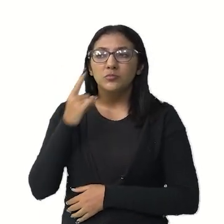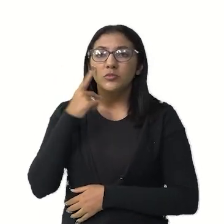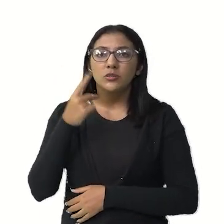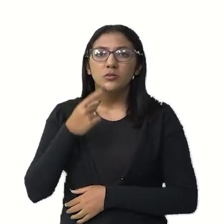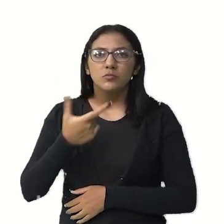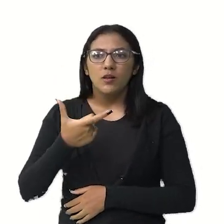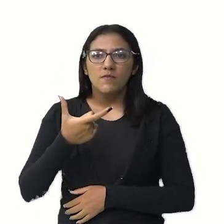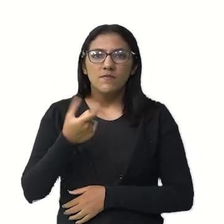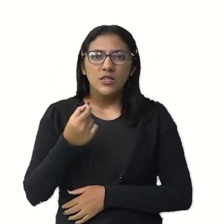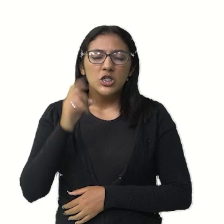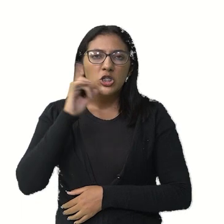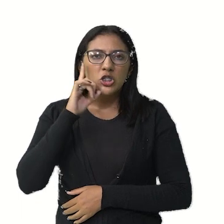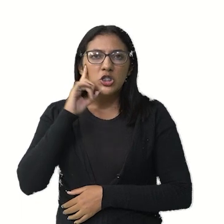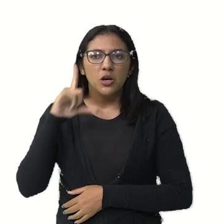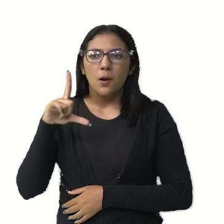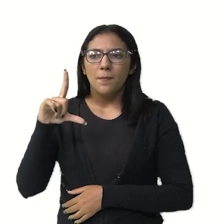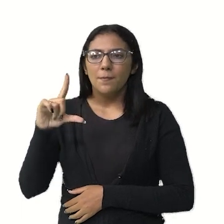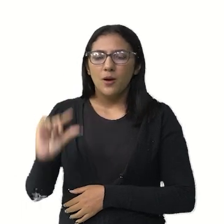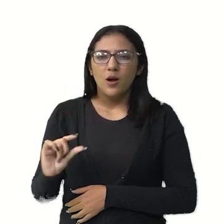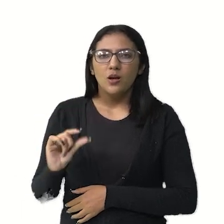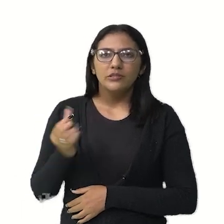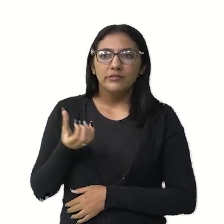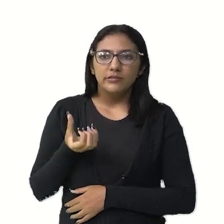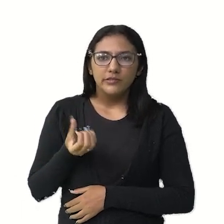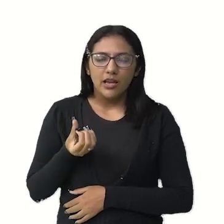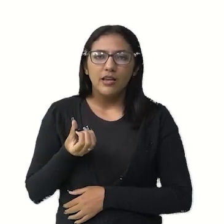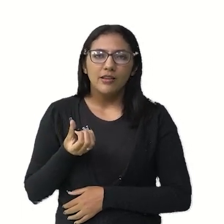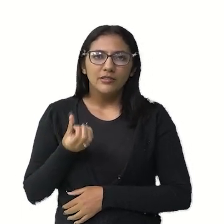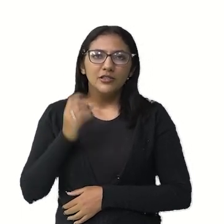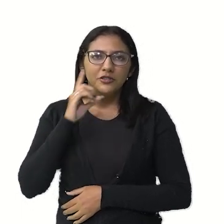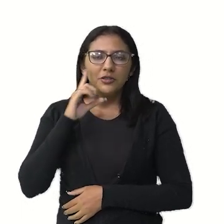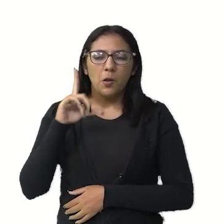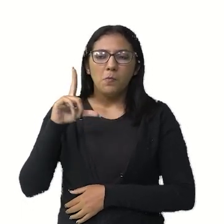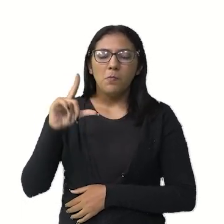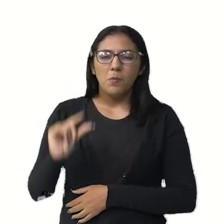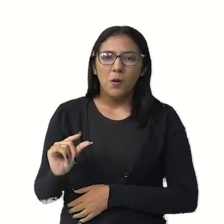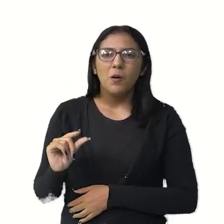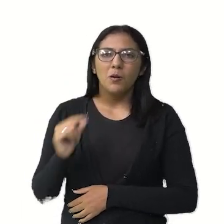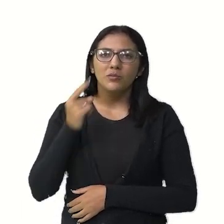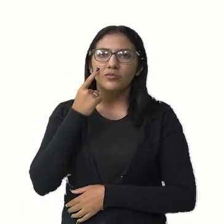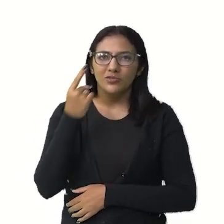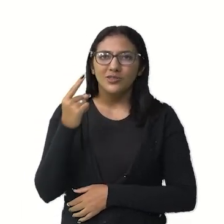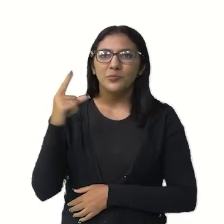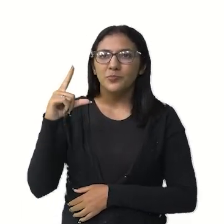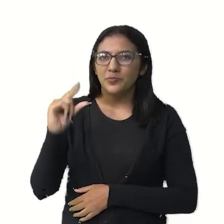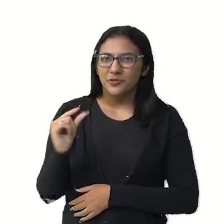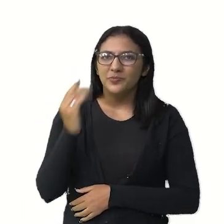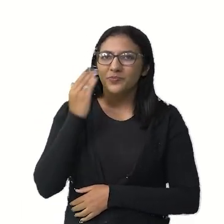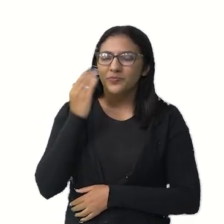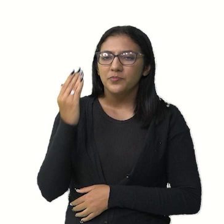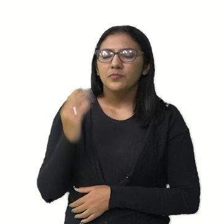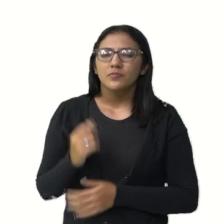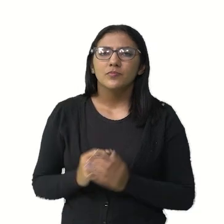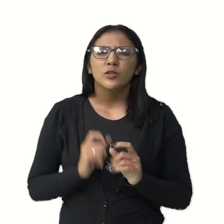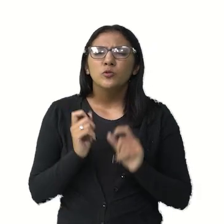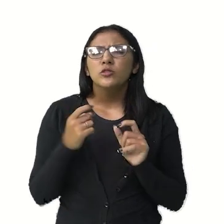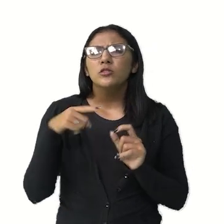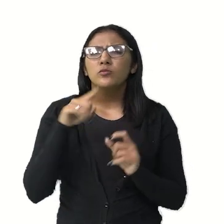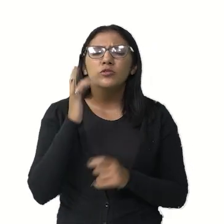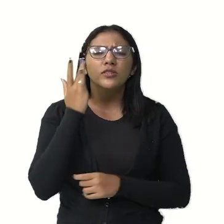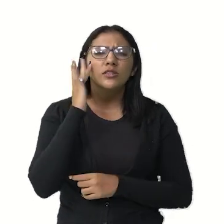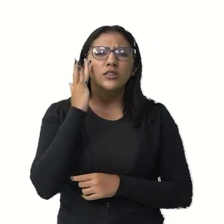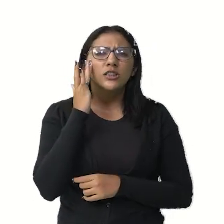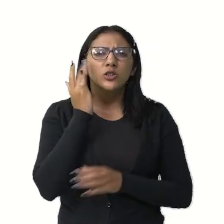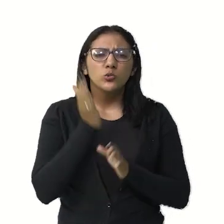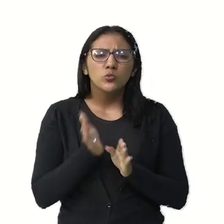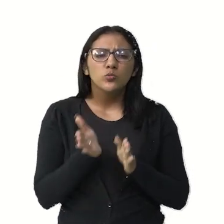dias passou para 6 dias, então houve uma diminuição na quantidade aí de dias, né, na quantidade de tempo. O que vocês acham que vai acontecer aqui